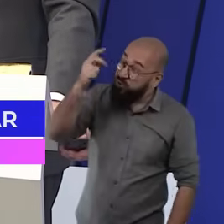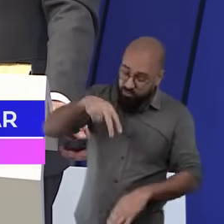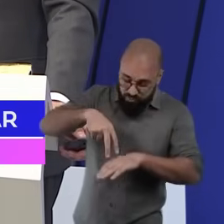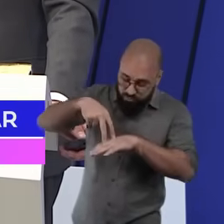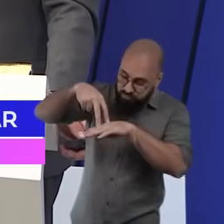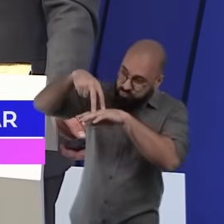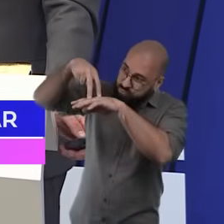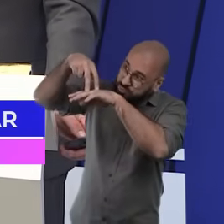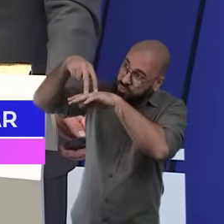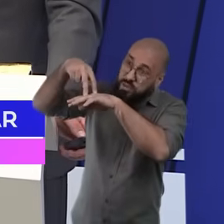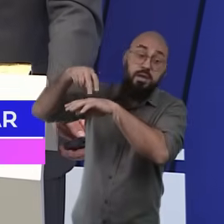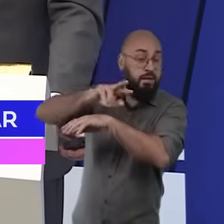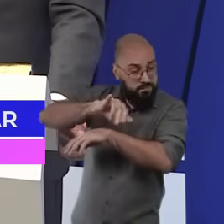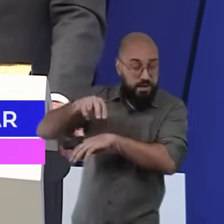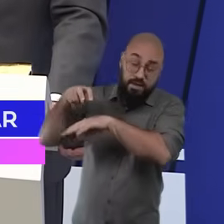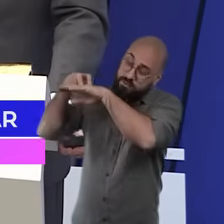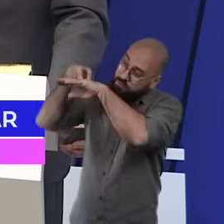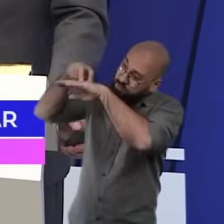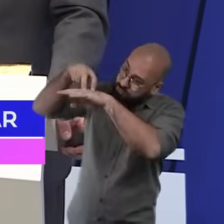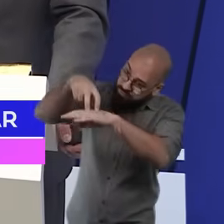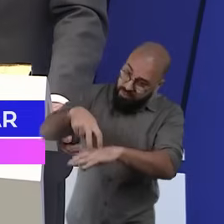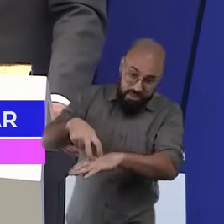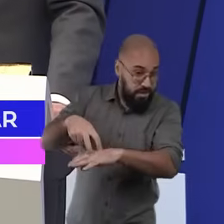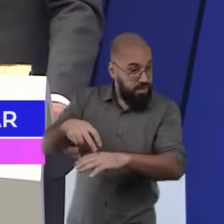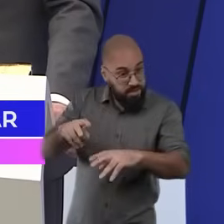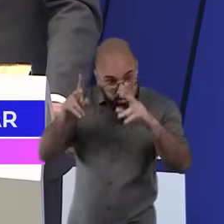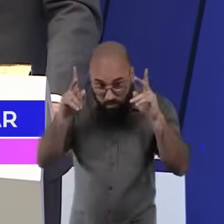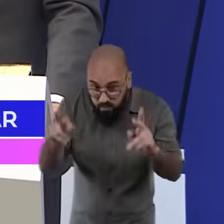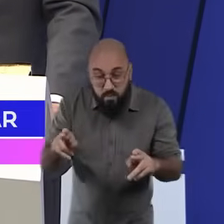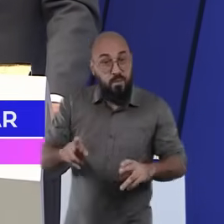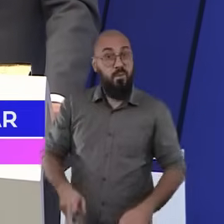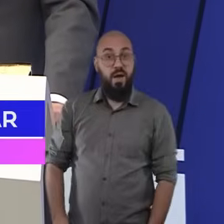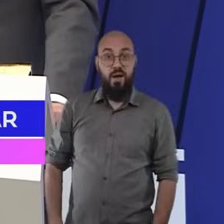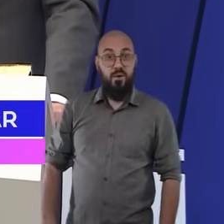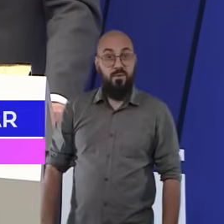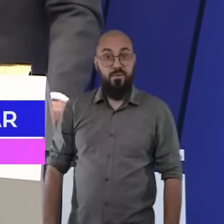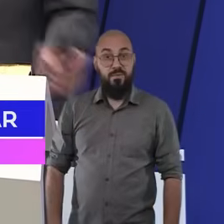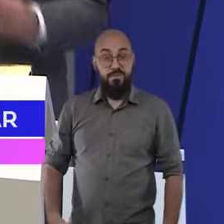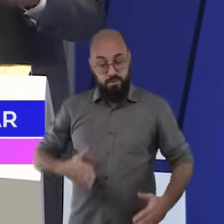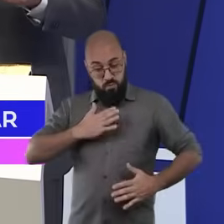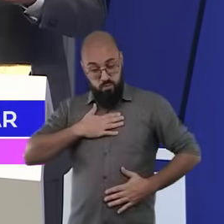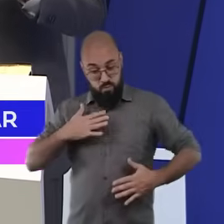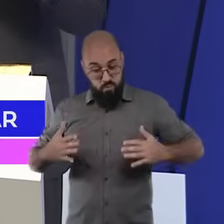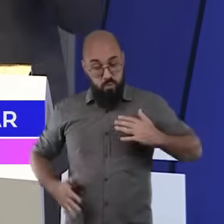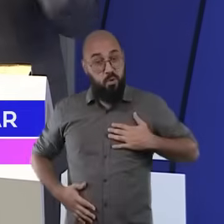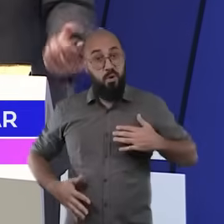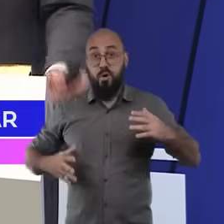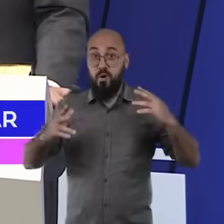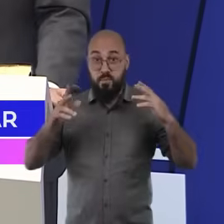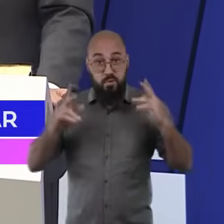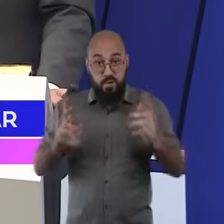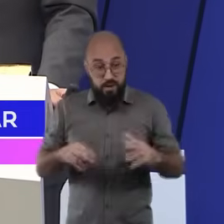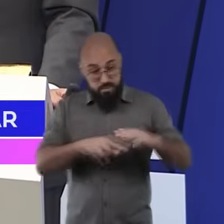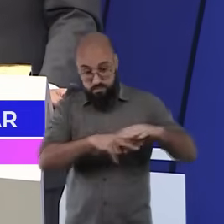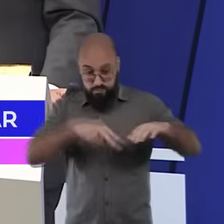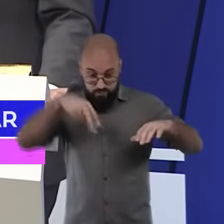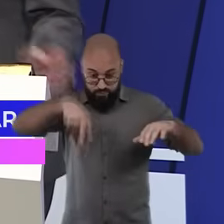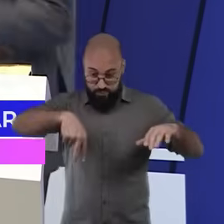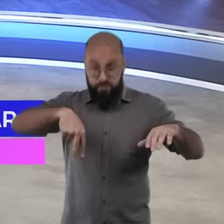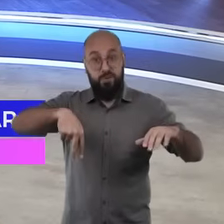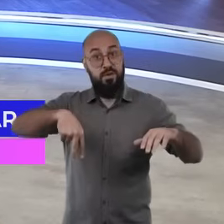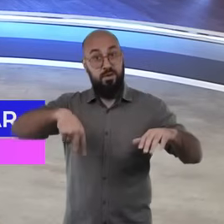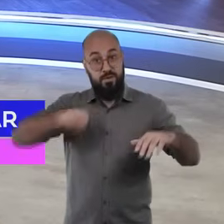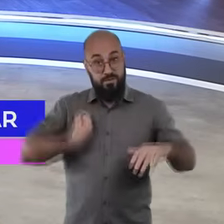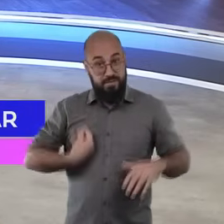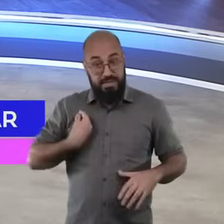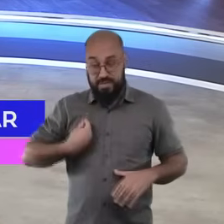corpo ressuscitado e ele voltará também em seu corpo que foi ressuscitado.